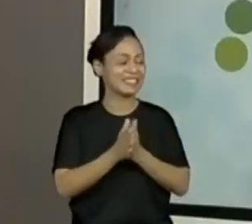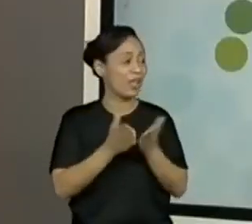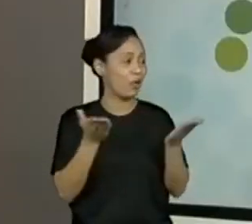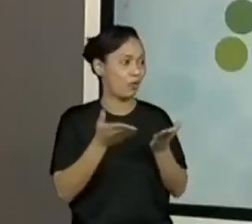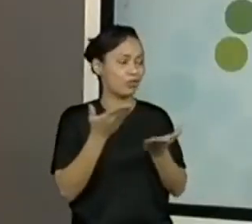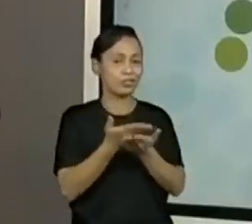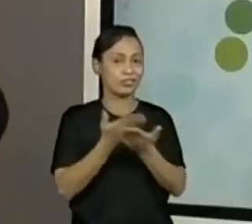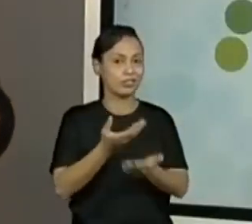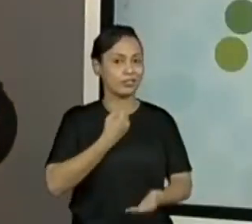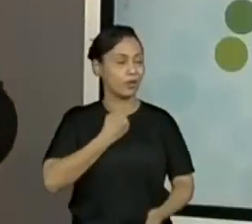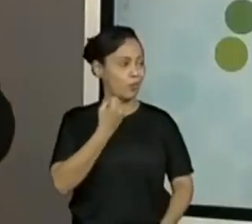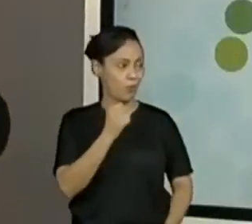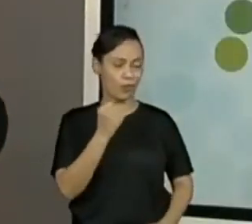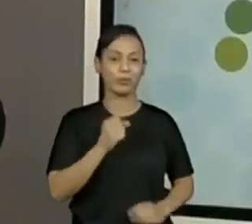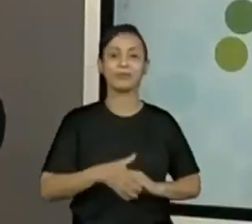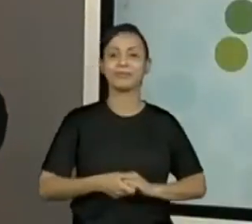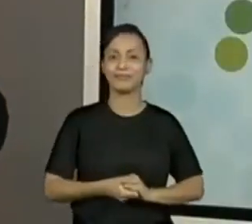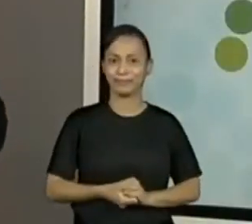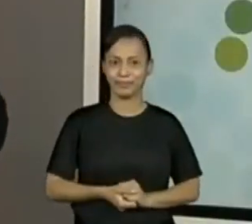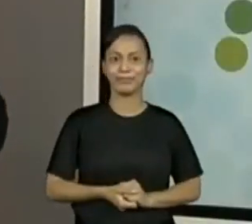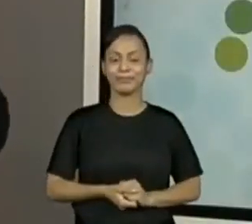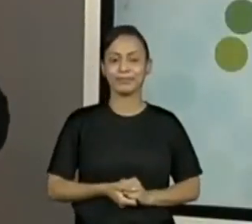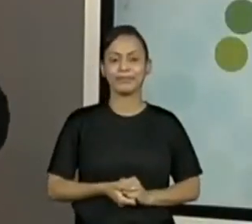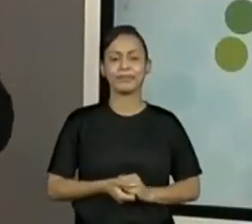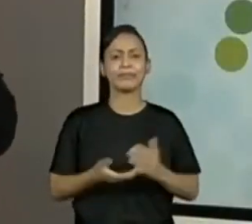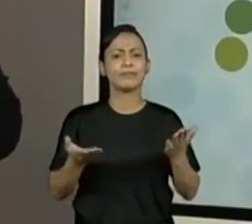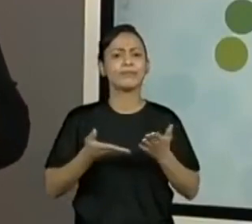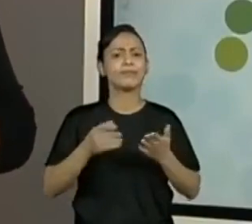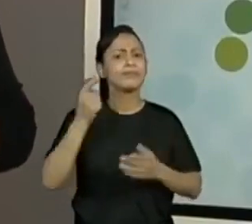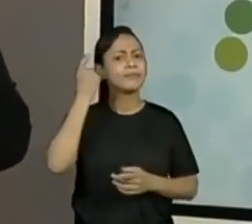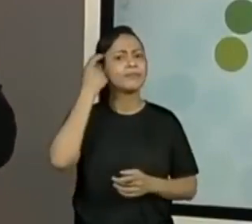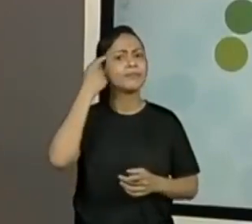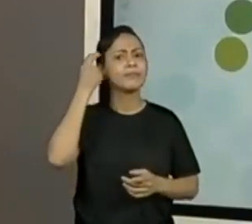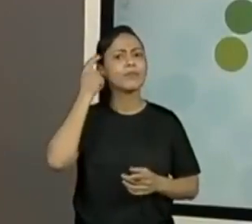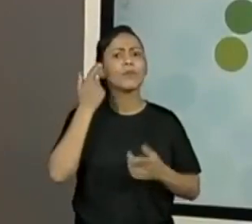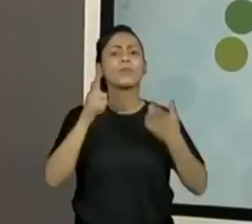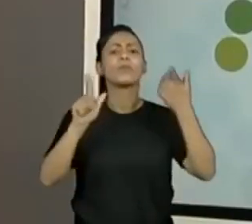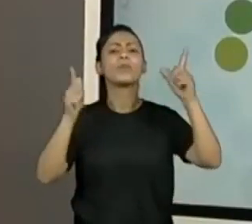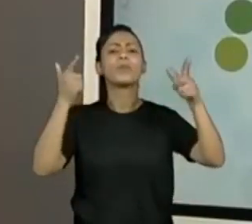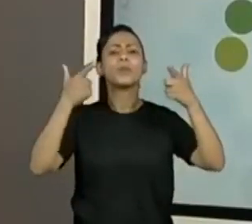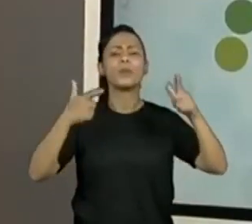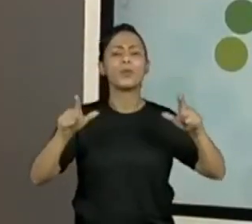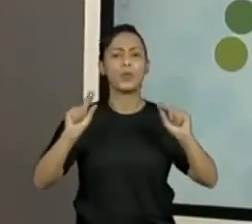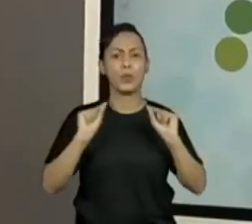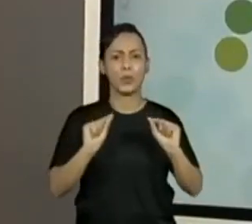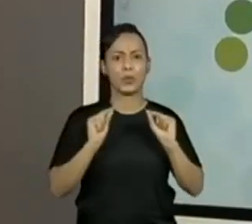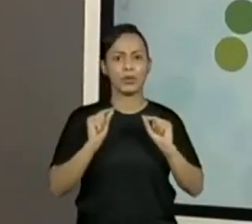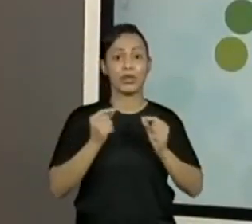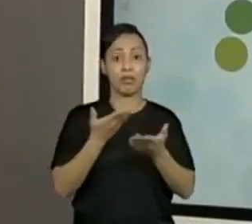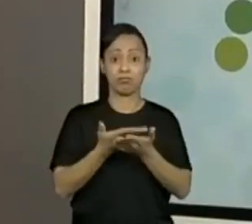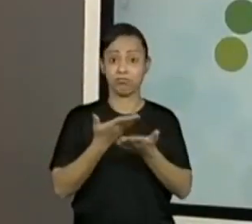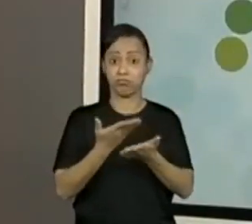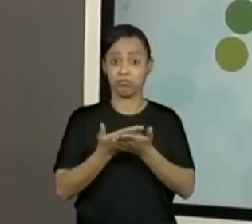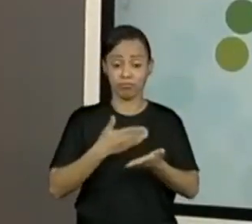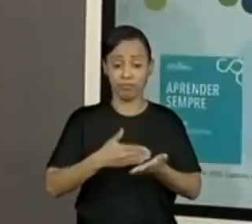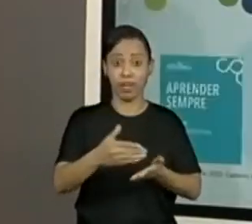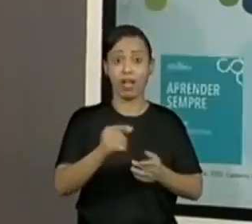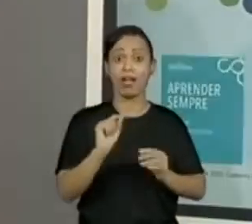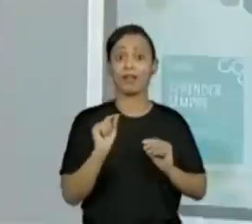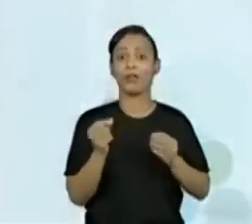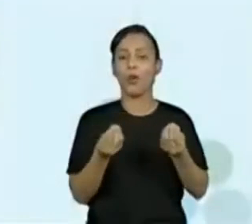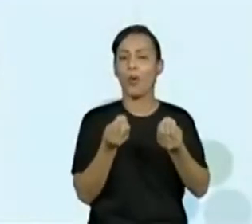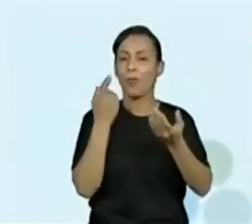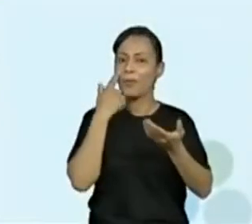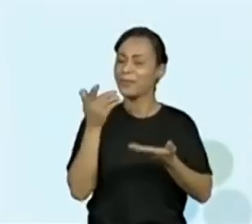8. E vamos começar aí com as nossas reflexões, refletindo um pouquinho sobre o que vamos aprender nesta aula. Vamos lá?